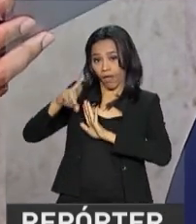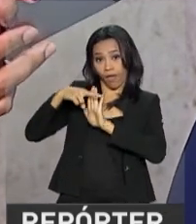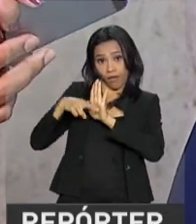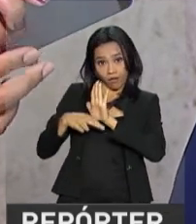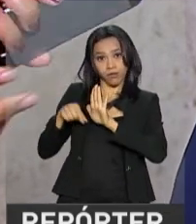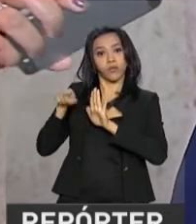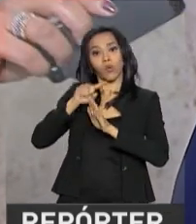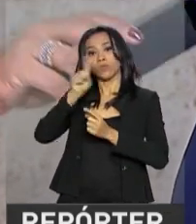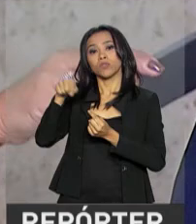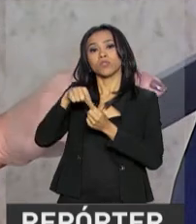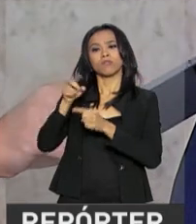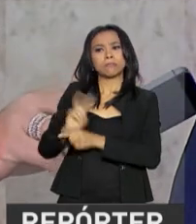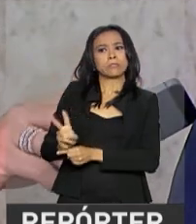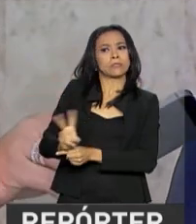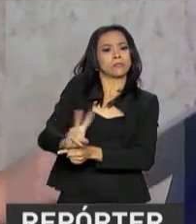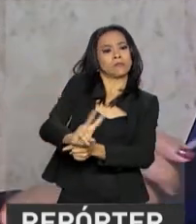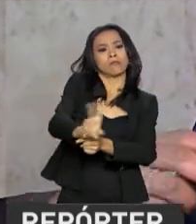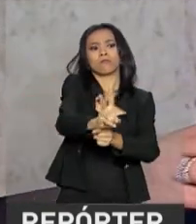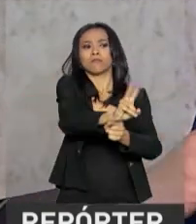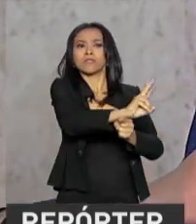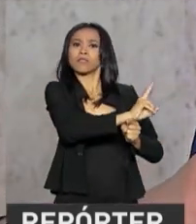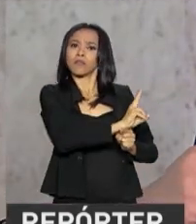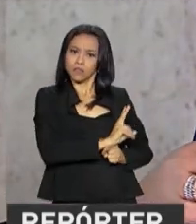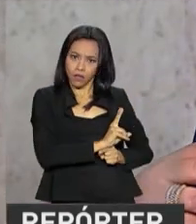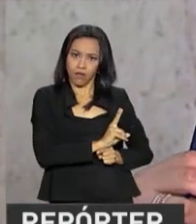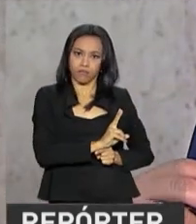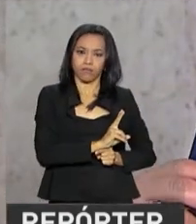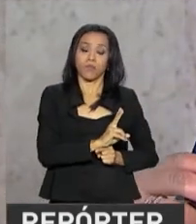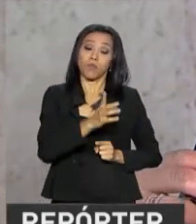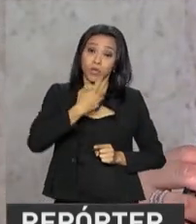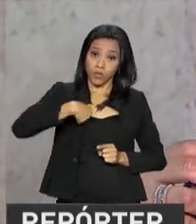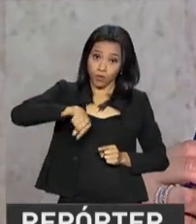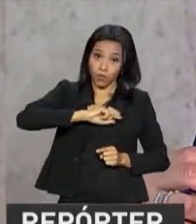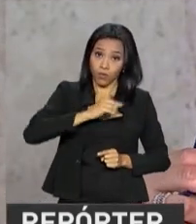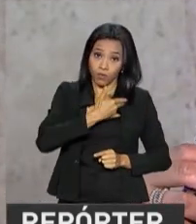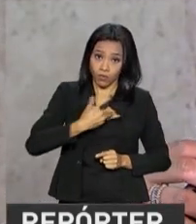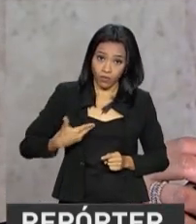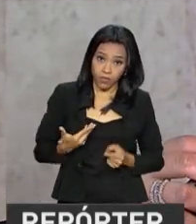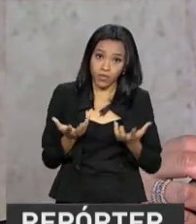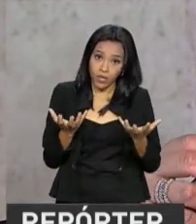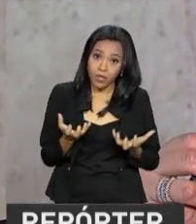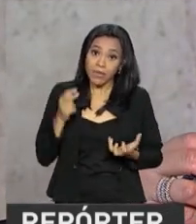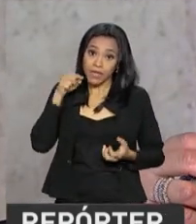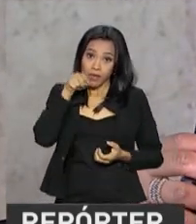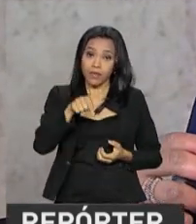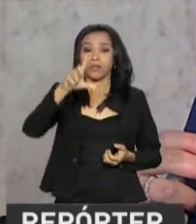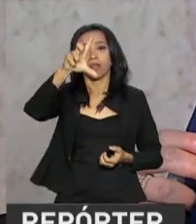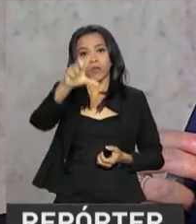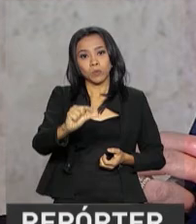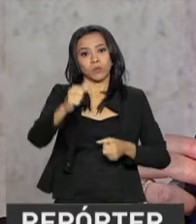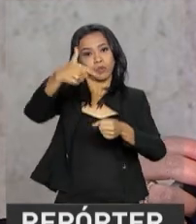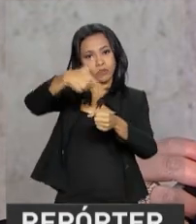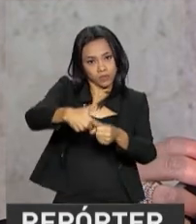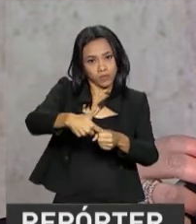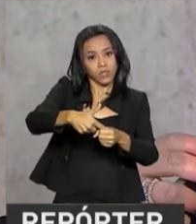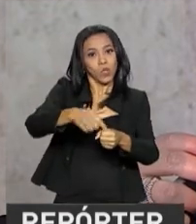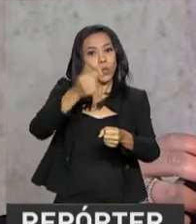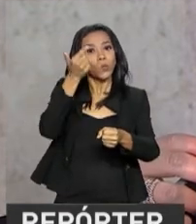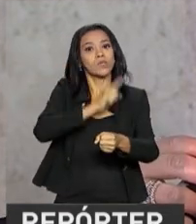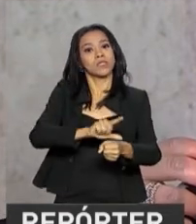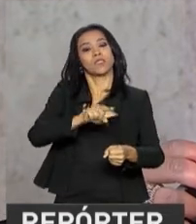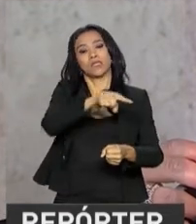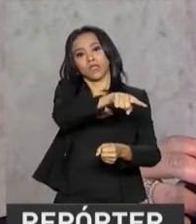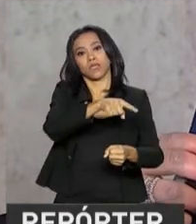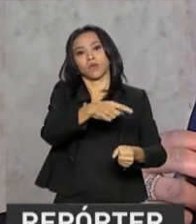fiscalização no sentido de que o nosso objetivo de que é sobre o som chega o tanque do que o